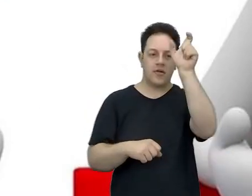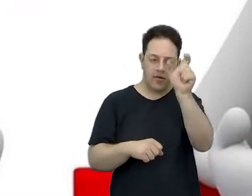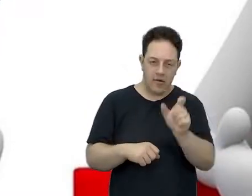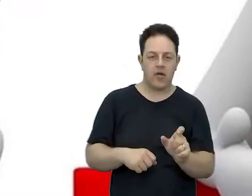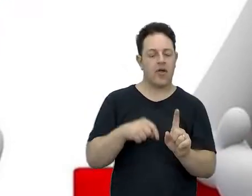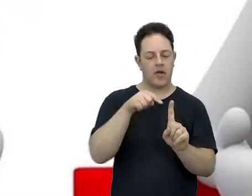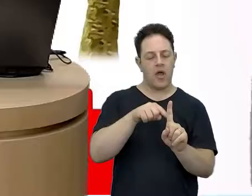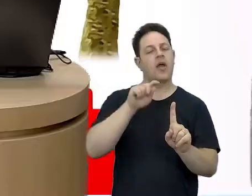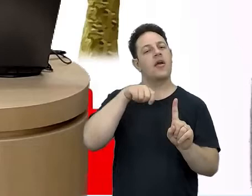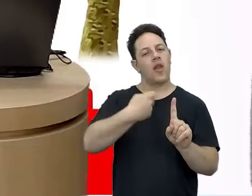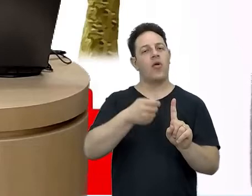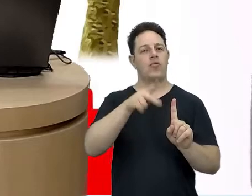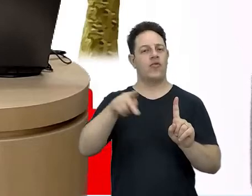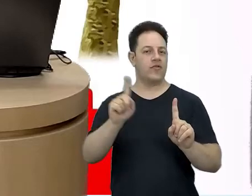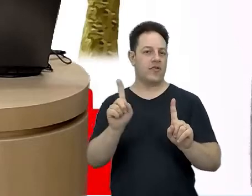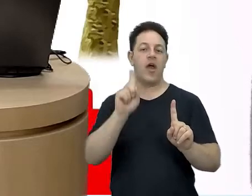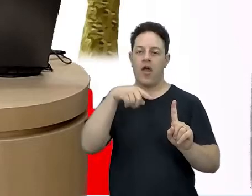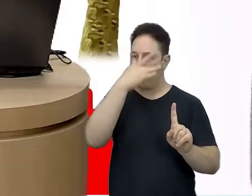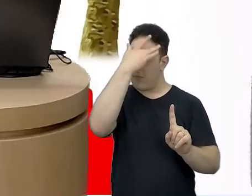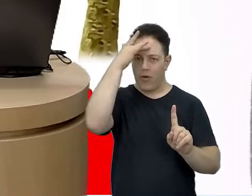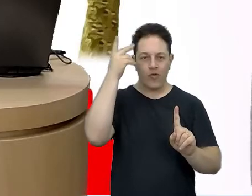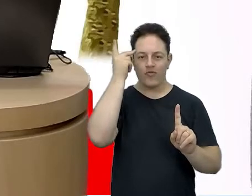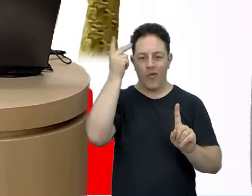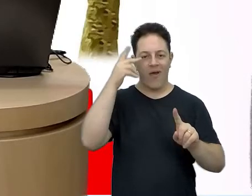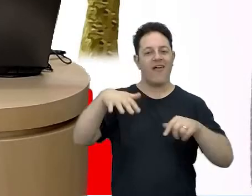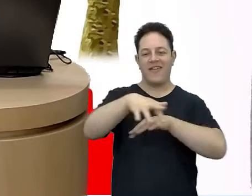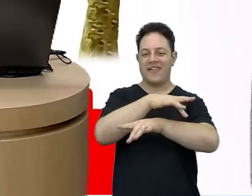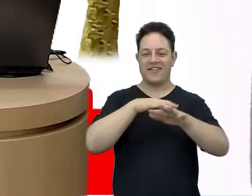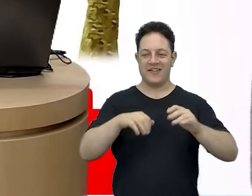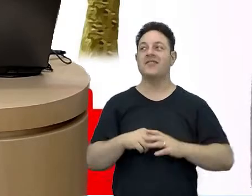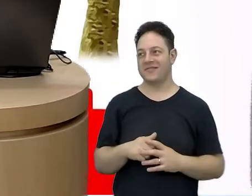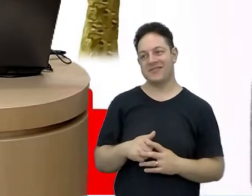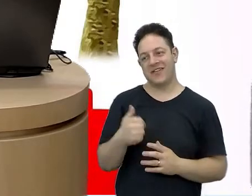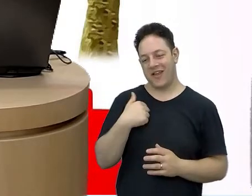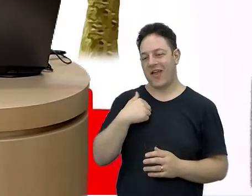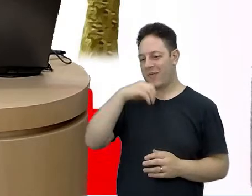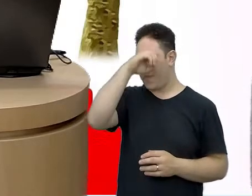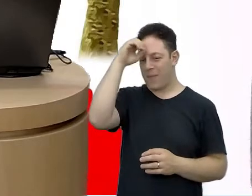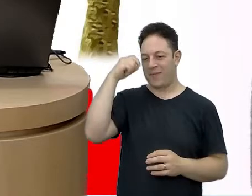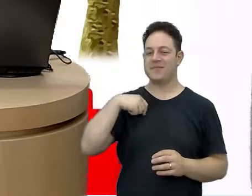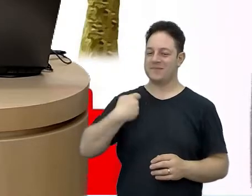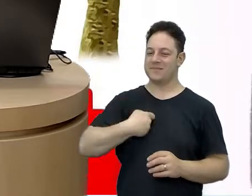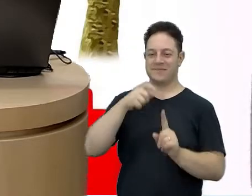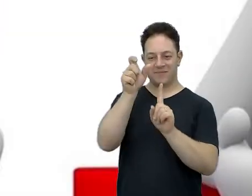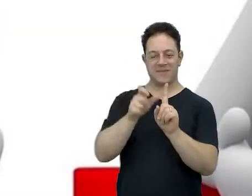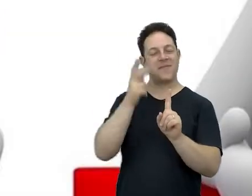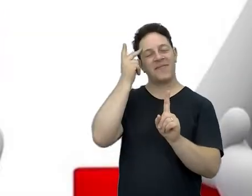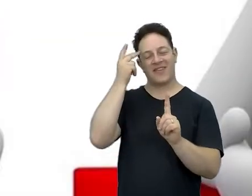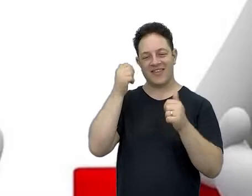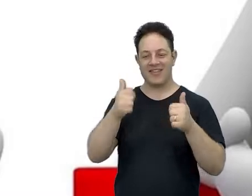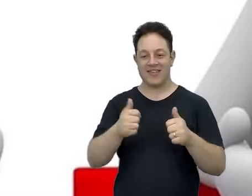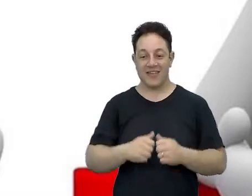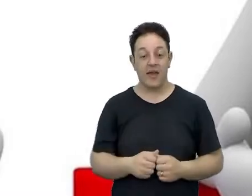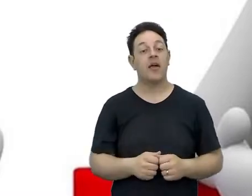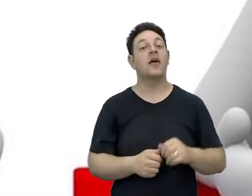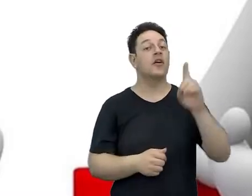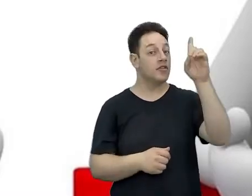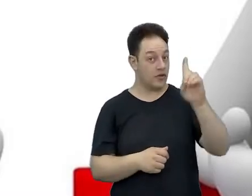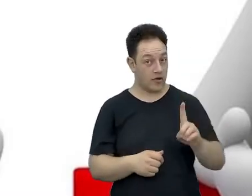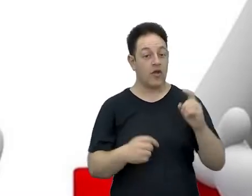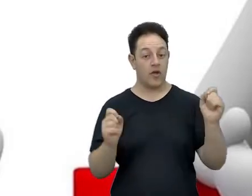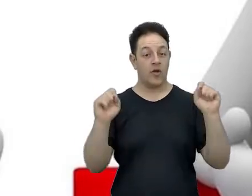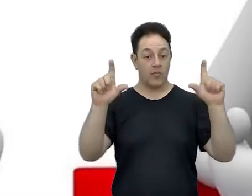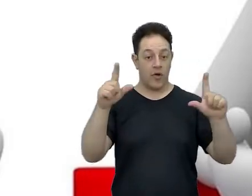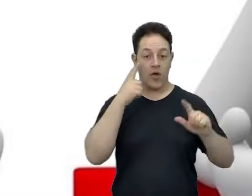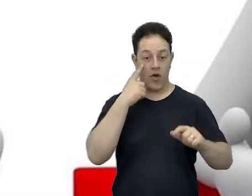uma professora, tá certo? Tá certo, combinado. Vou fingir que eu não sei nada, cidadã, normal, tá bom. Combinado. Nosso diretor está colocando na